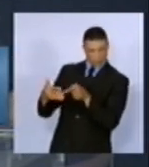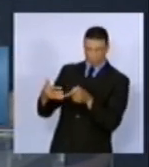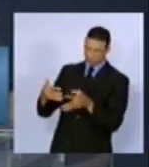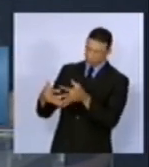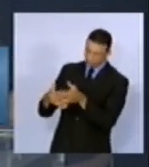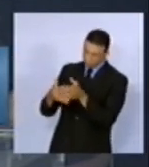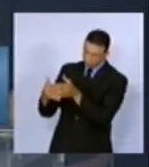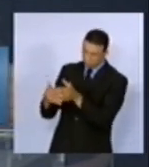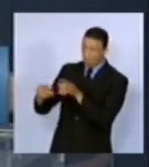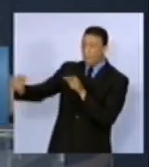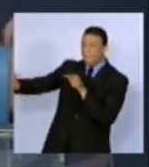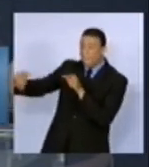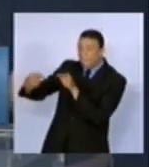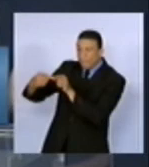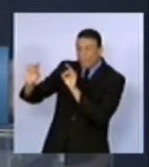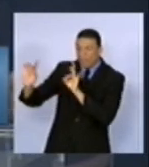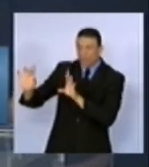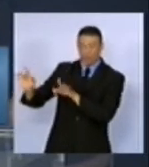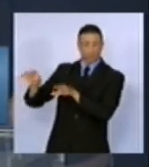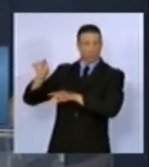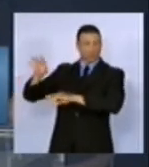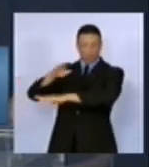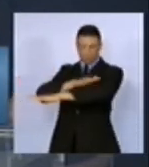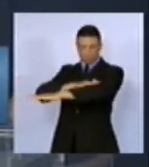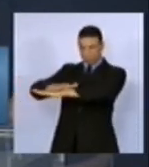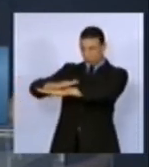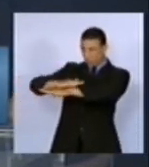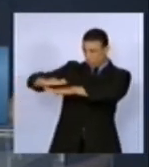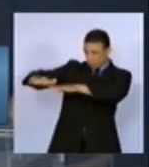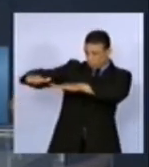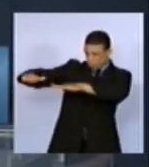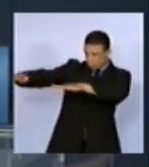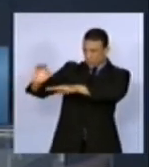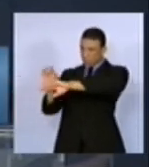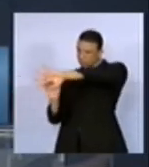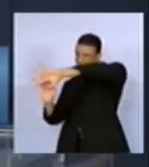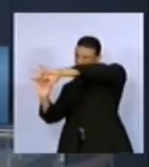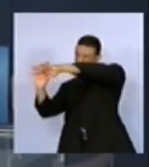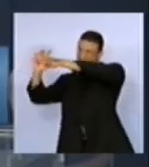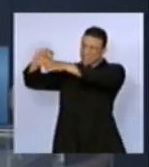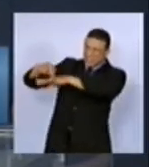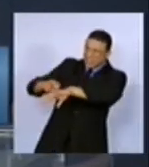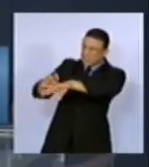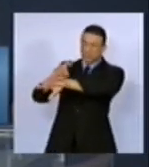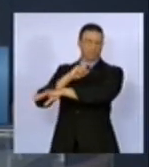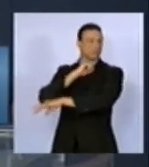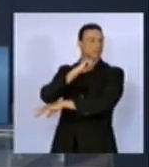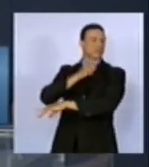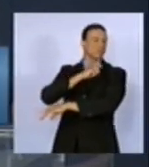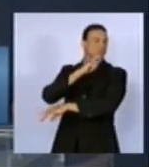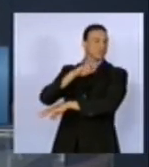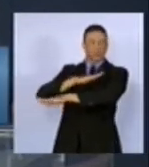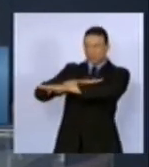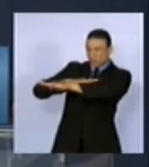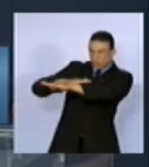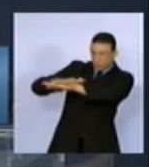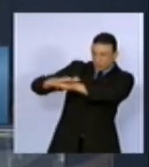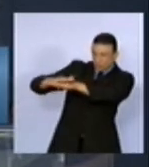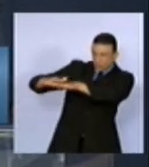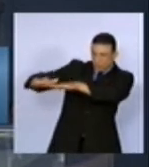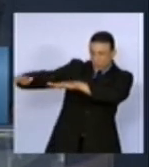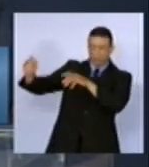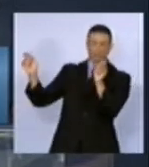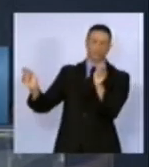da Dora para nossa região mas só vai em terrenos planos que não resolve o nosso problema nós temos encontrar uma alternativa para aquelas topografia mais